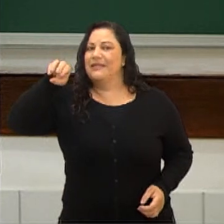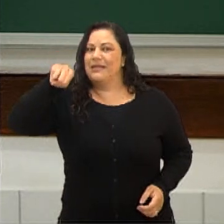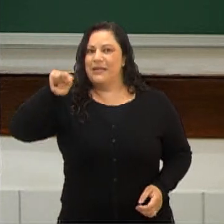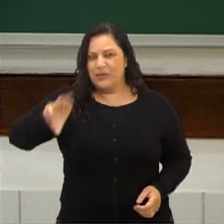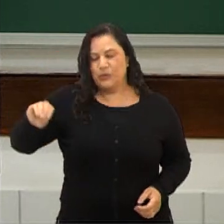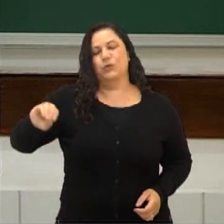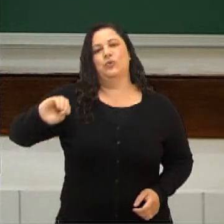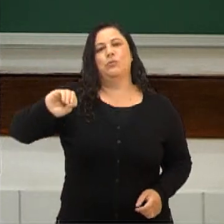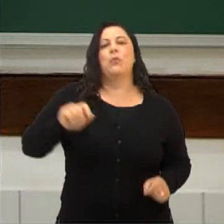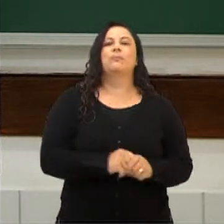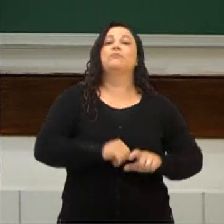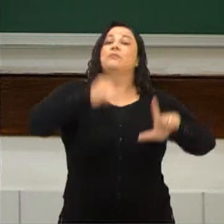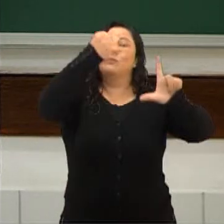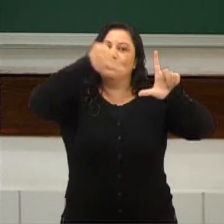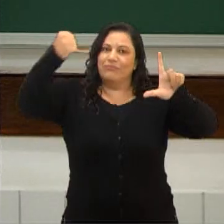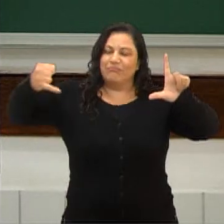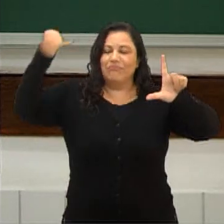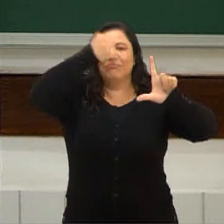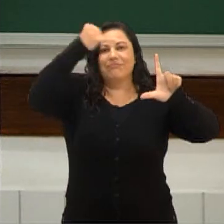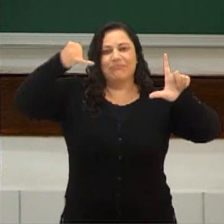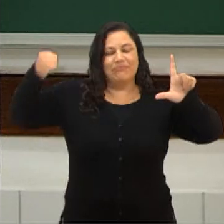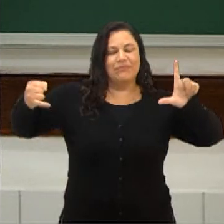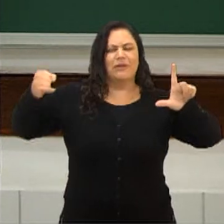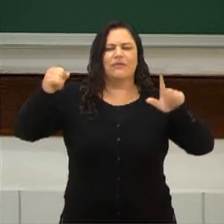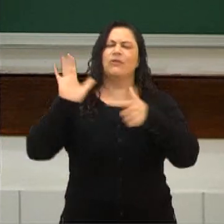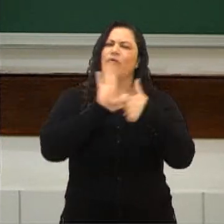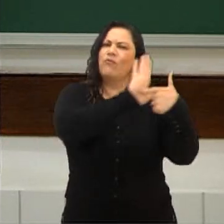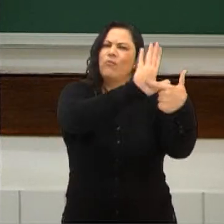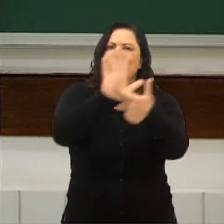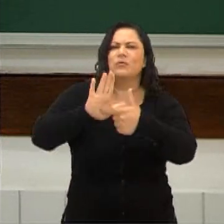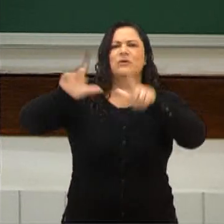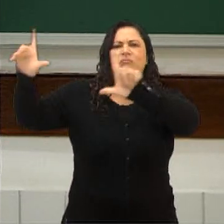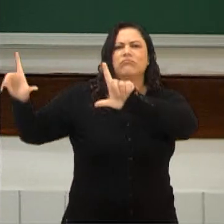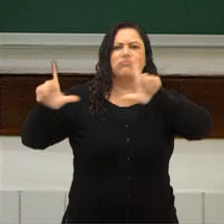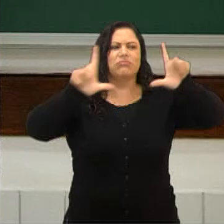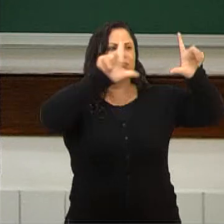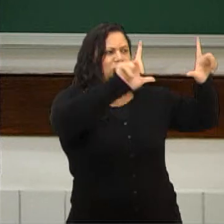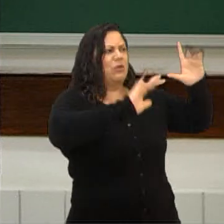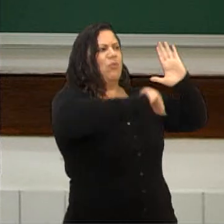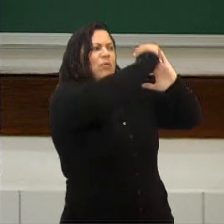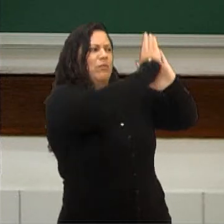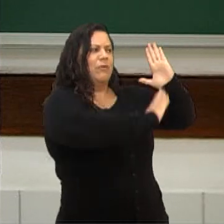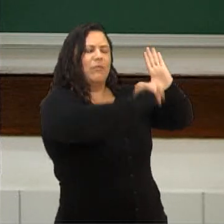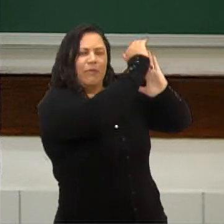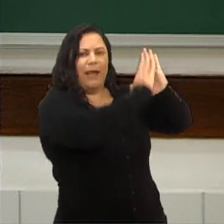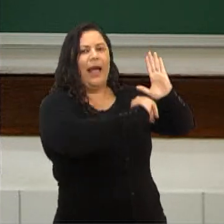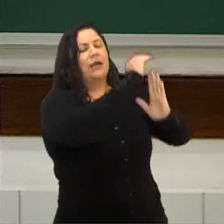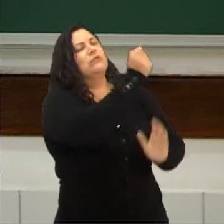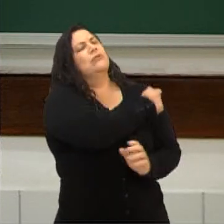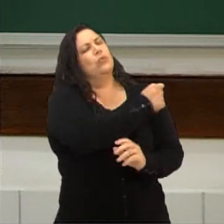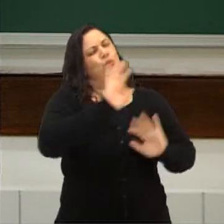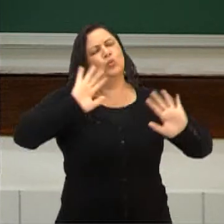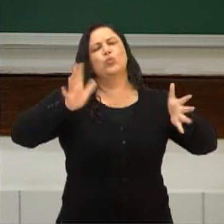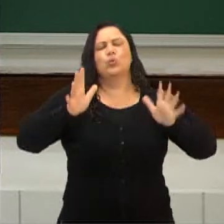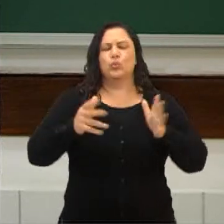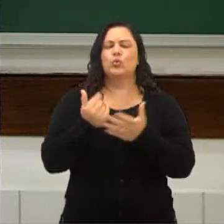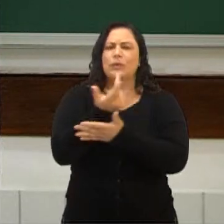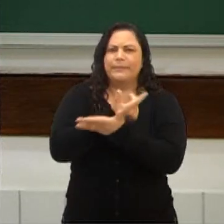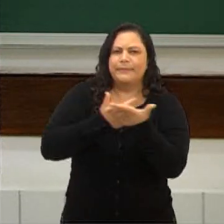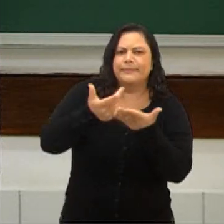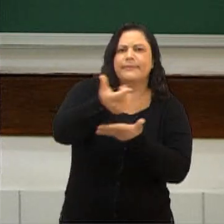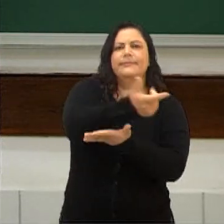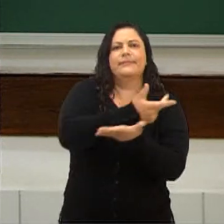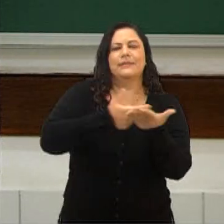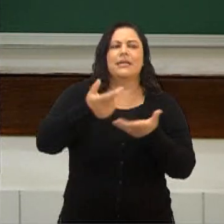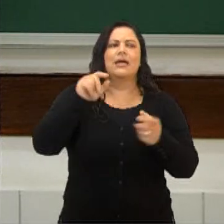de pós-impressionismo, vou mostrar alguns quadros que alunos meus já fizeram, né, reproduzindo obras do pós-impressionismo. Aqui a gente já viu o primeiro quadro aqui,